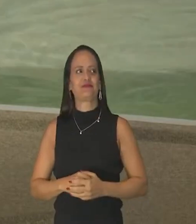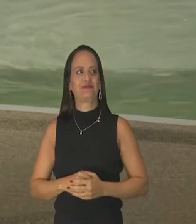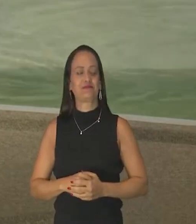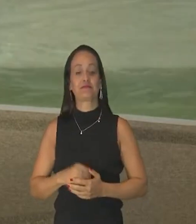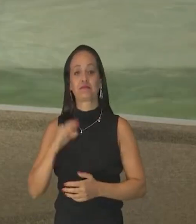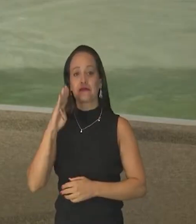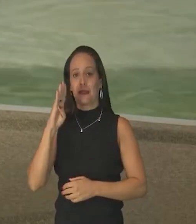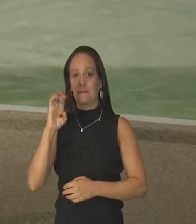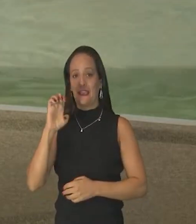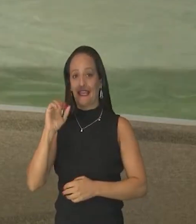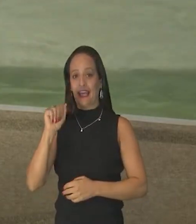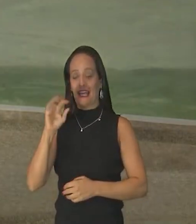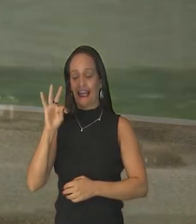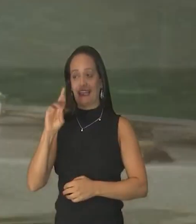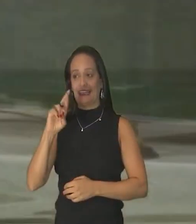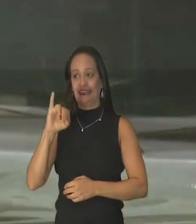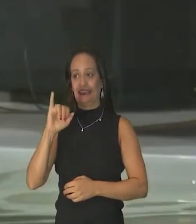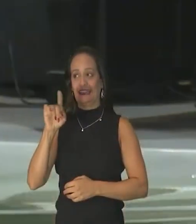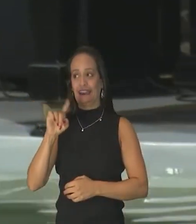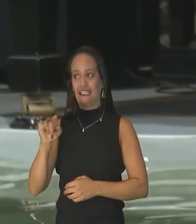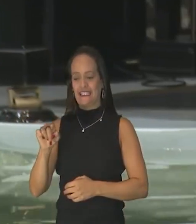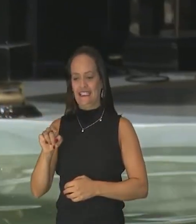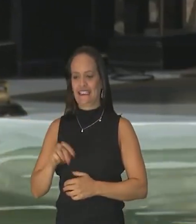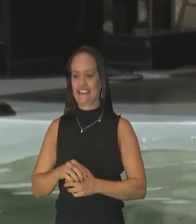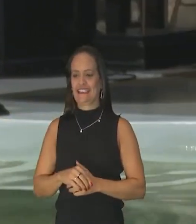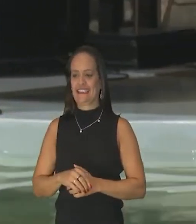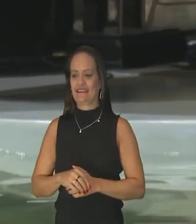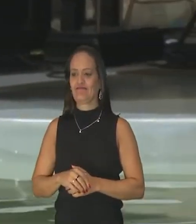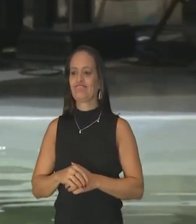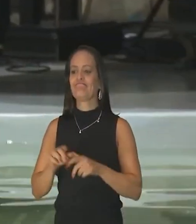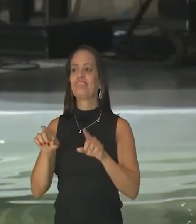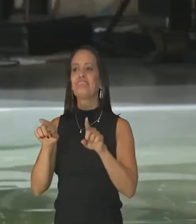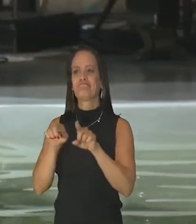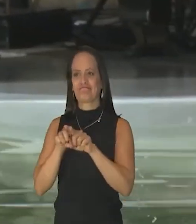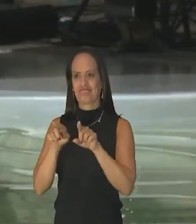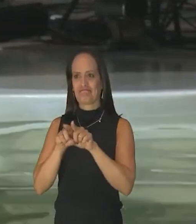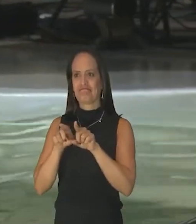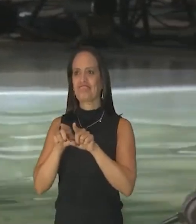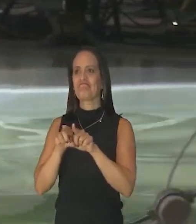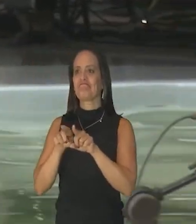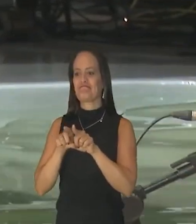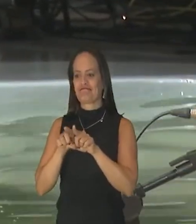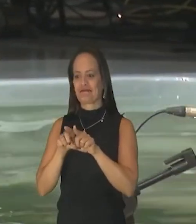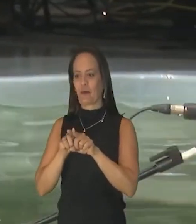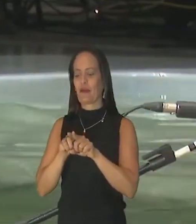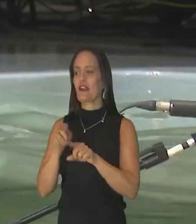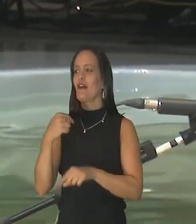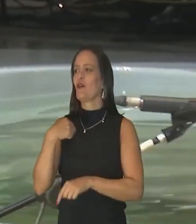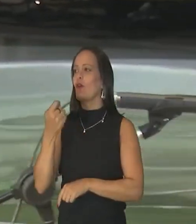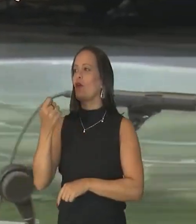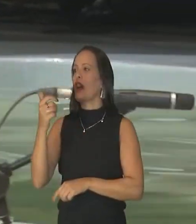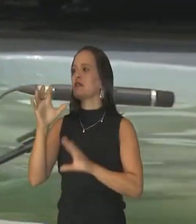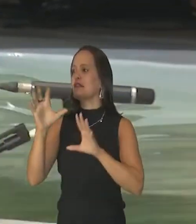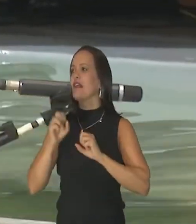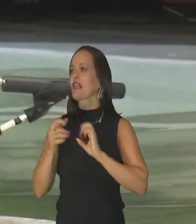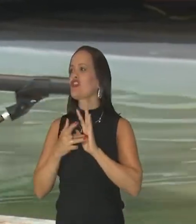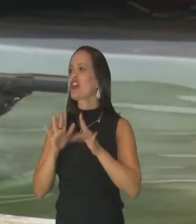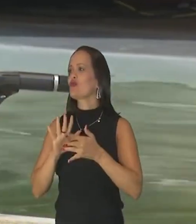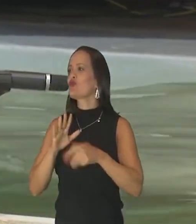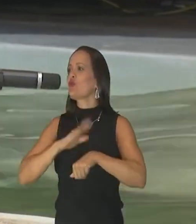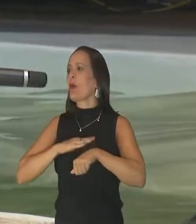A Beatriz, que também quase que eu aceito Jesus novamente na profissão de fé